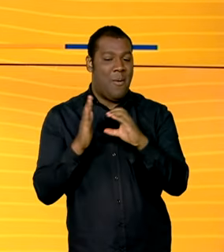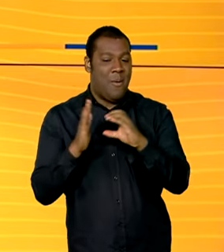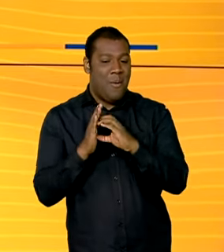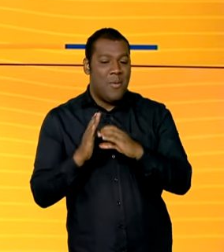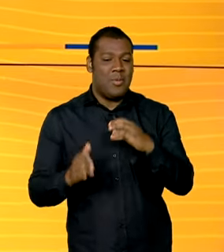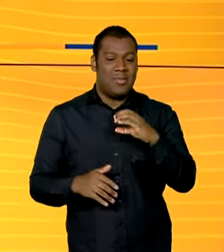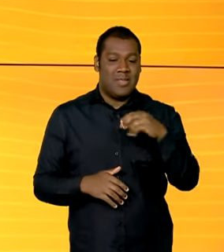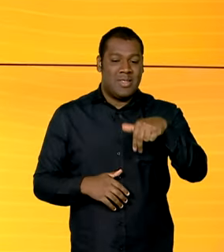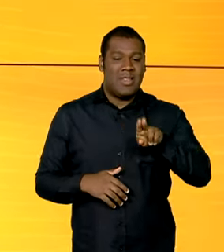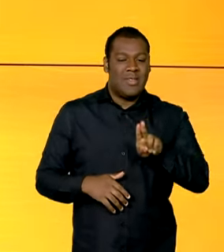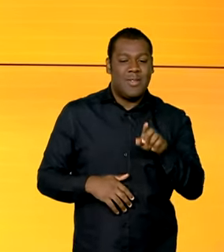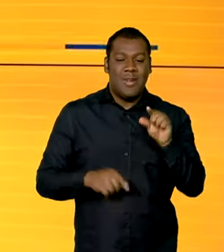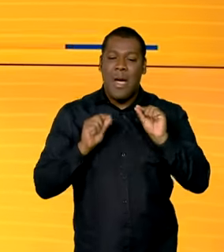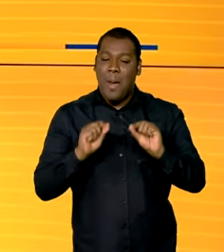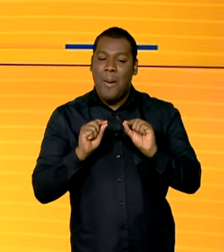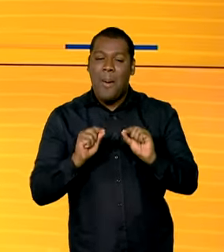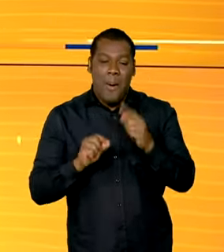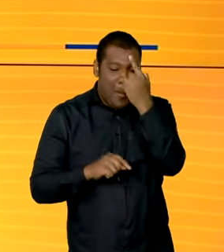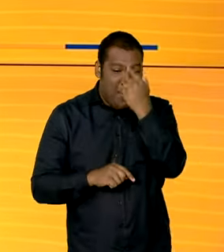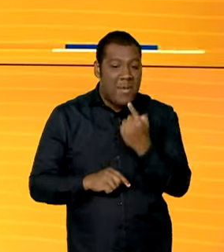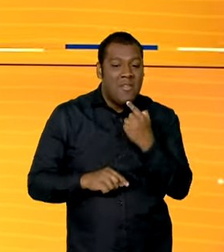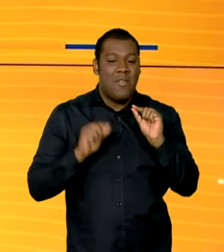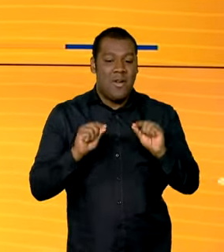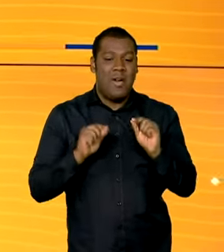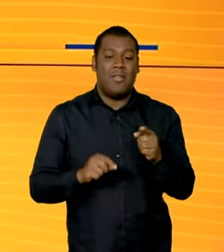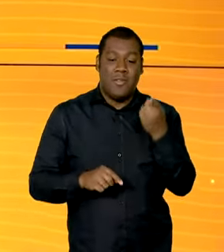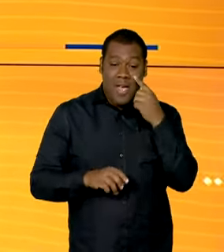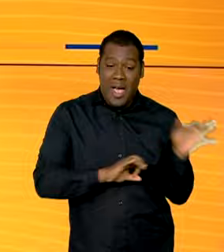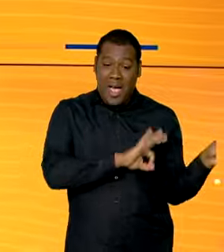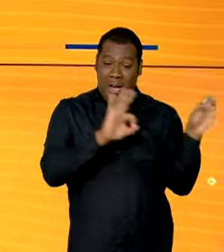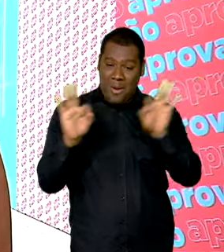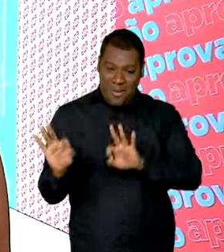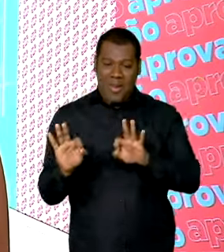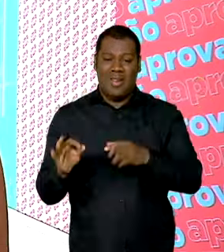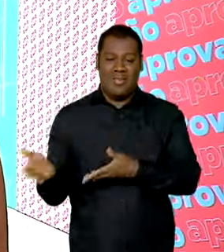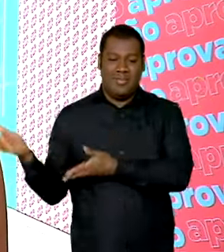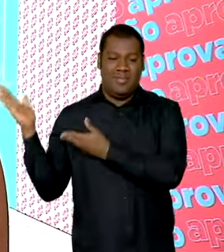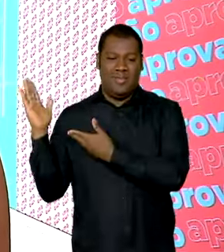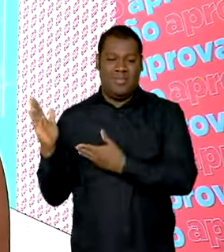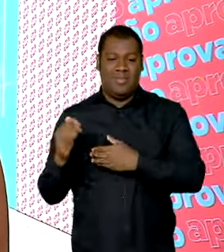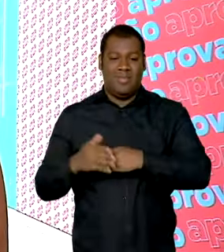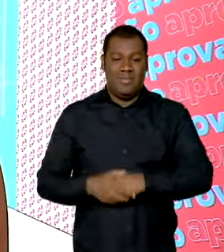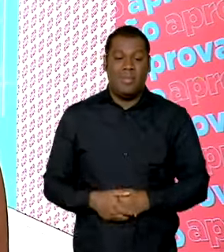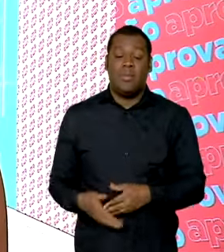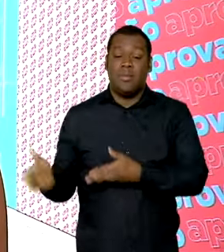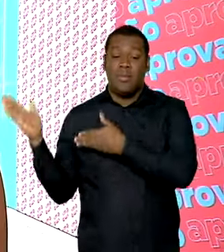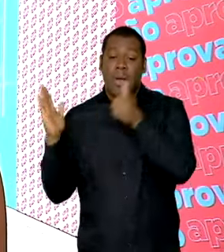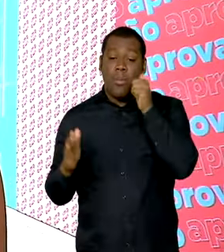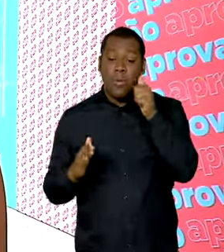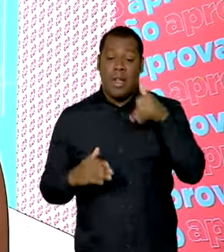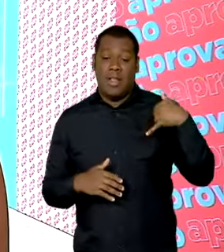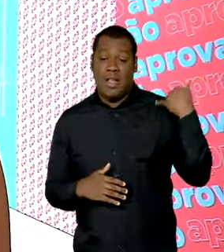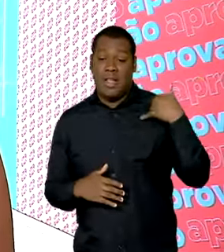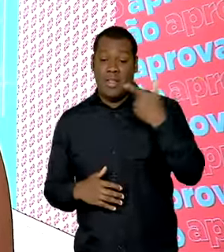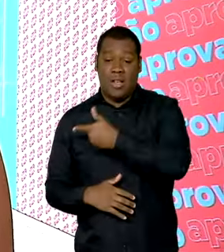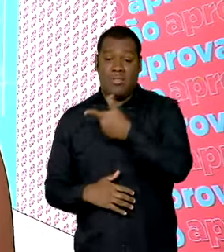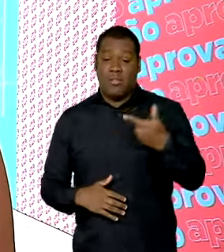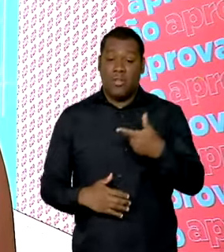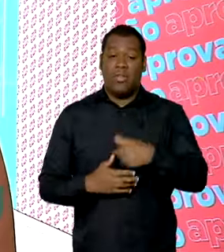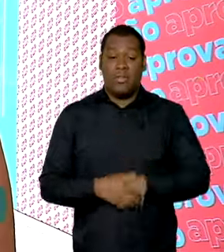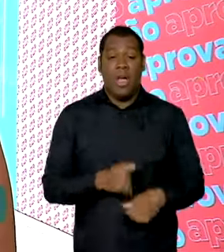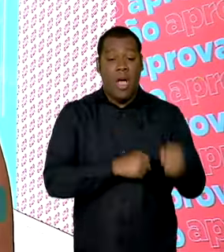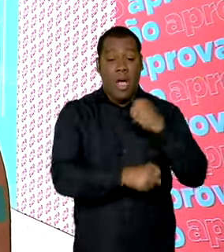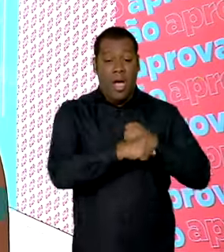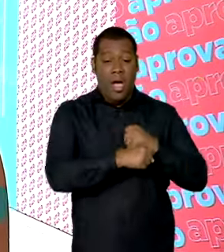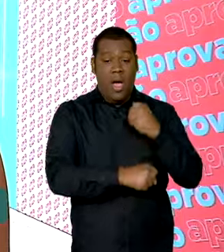Público Federal? Vamos conferir na reportagem de Graciele Bittencourt. Suzana tem 22 anos e se formou no ano